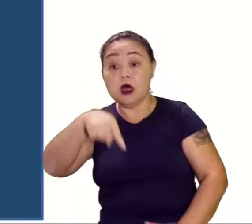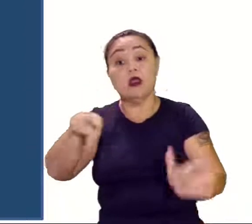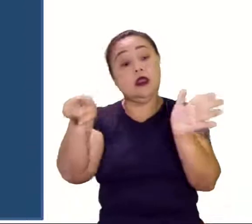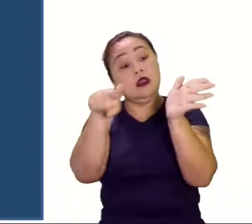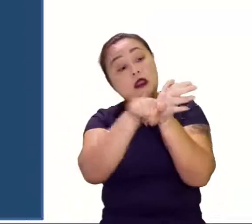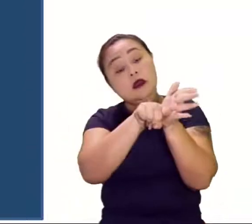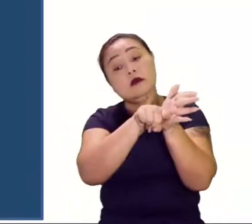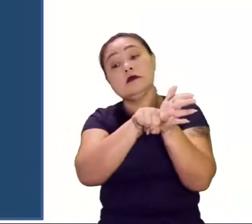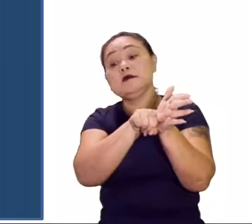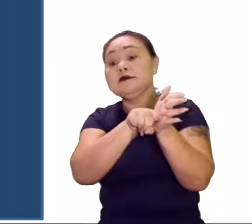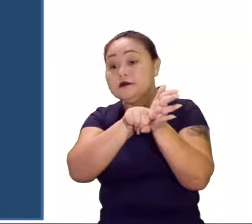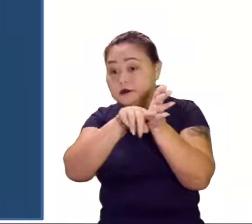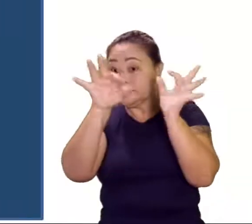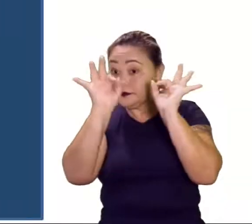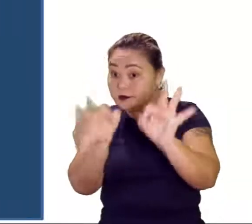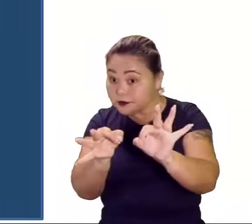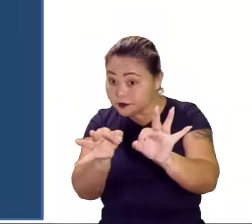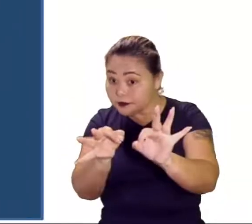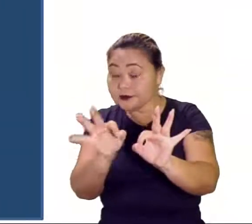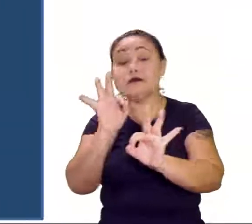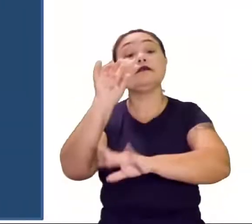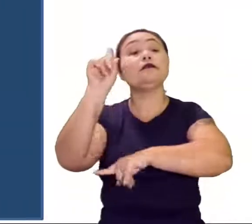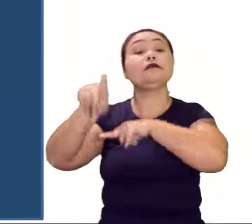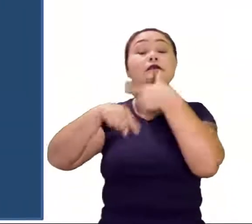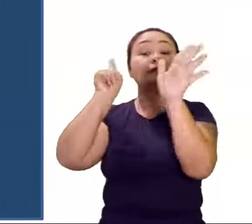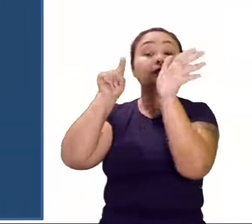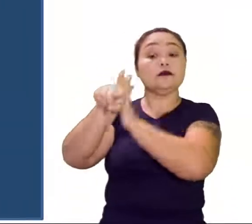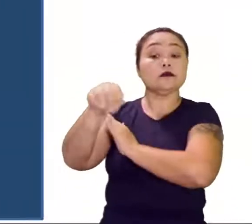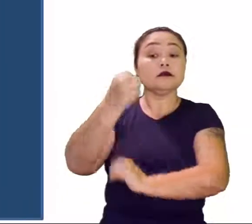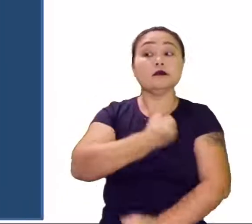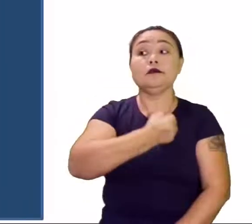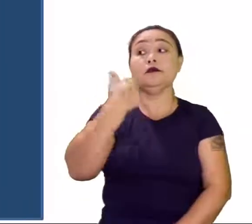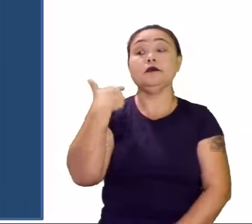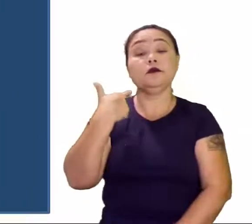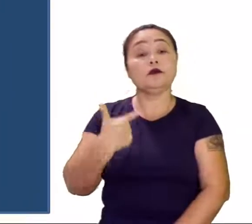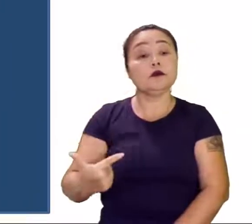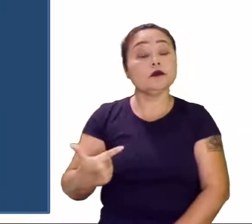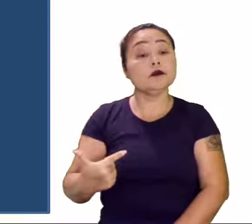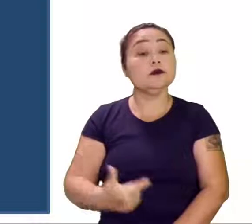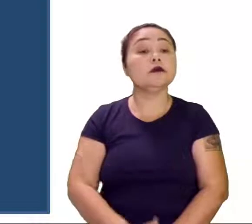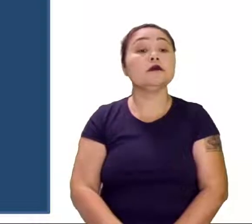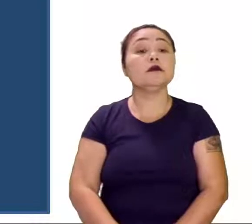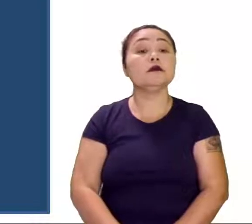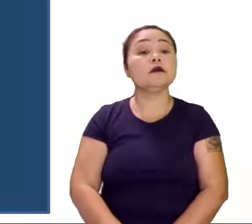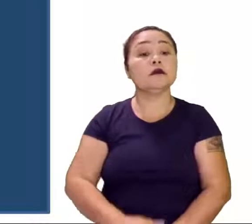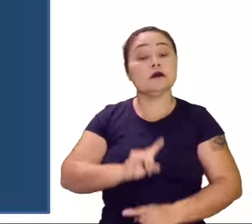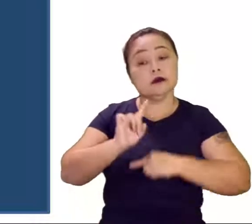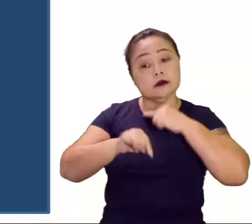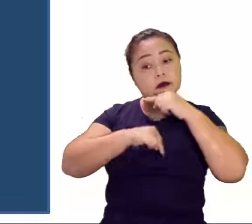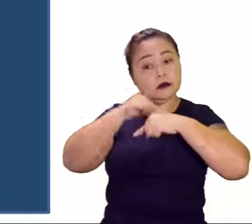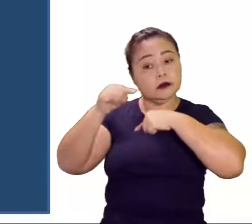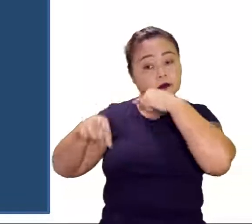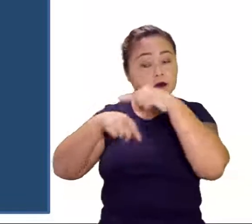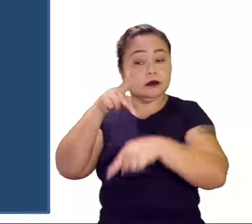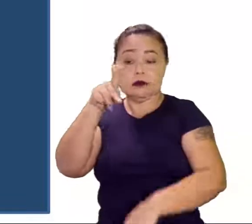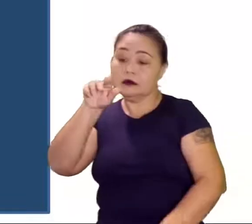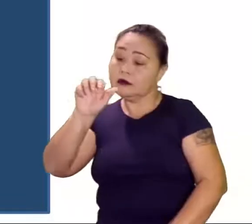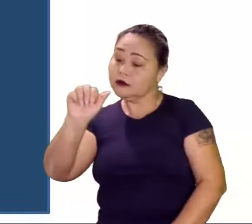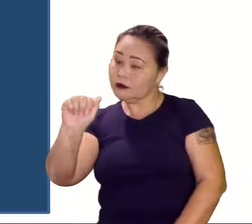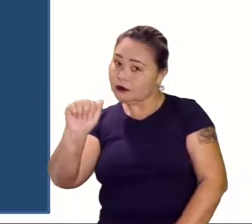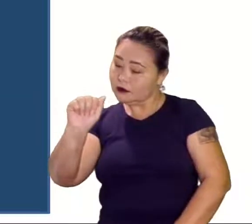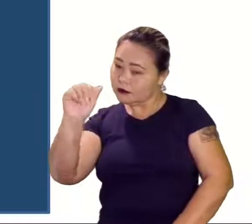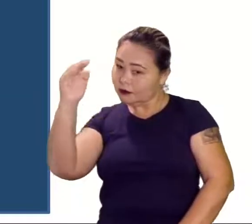certinho? Certinho. Vamos lá, então, agora na pergunta de número 2. Olha lá. Na progressão